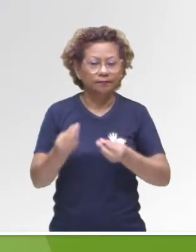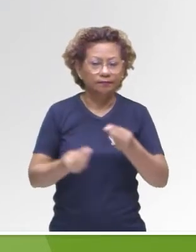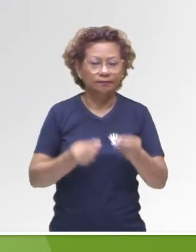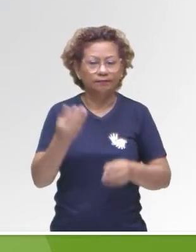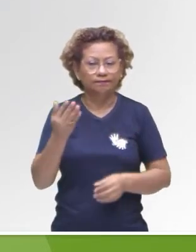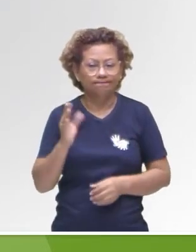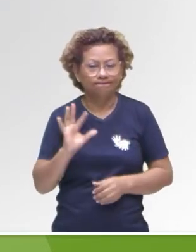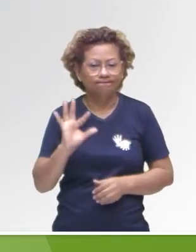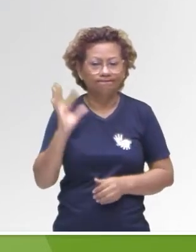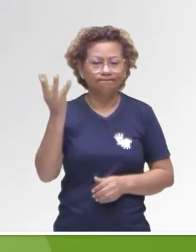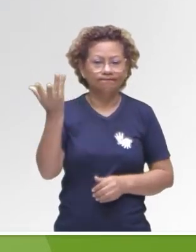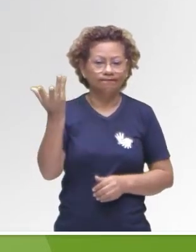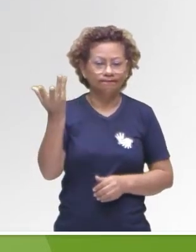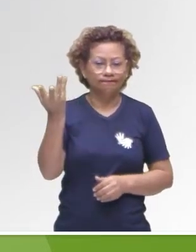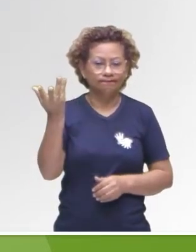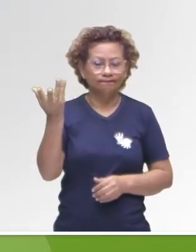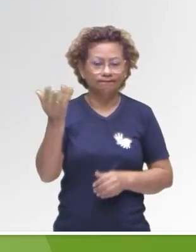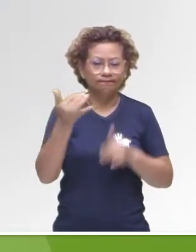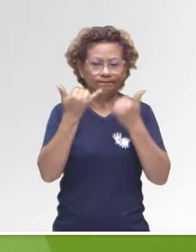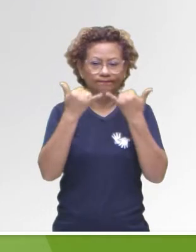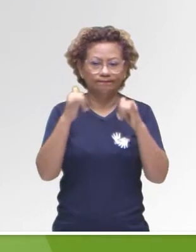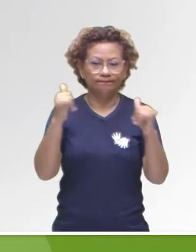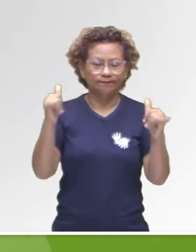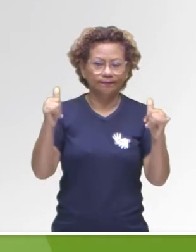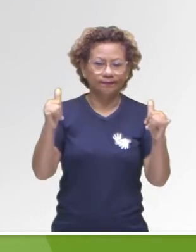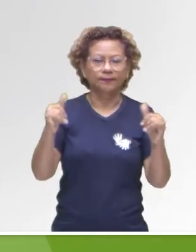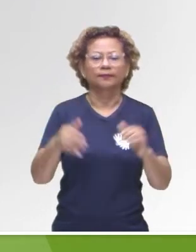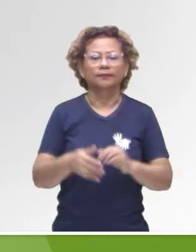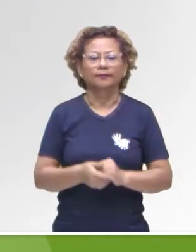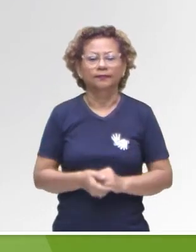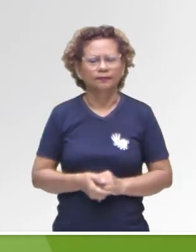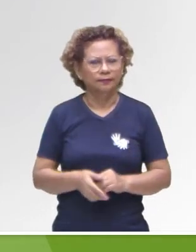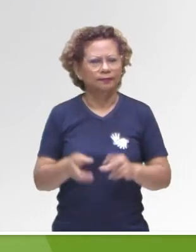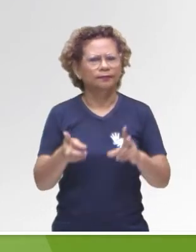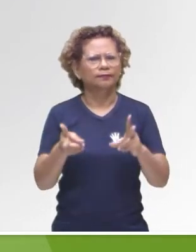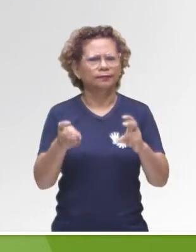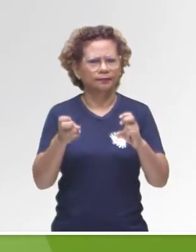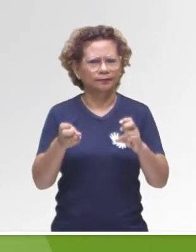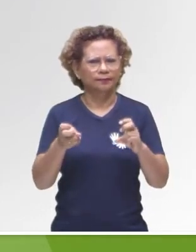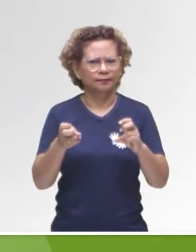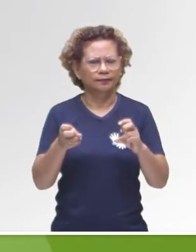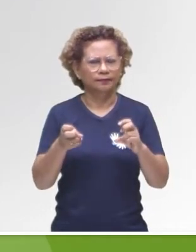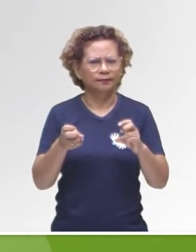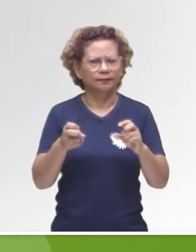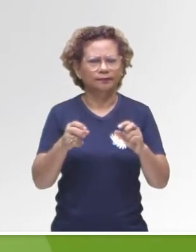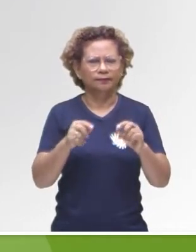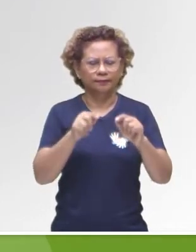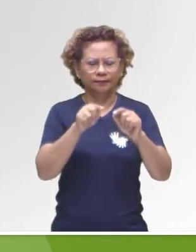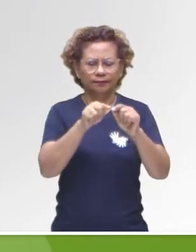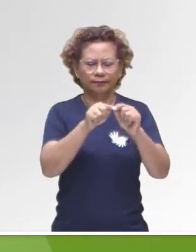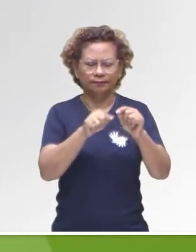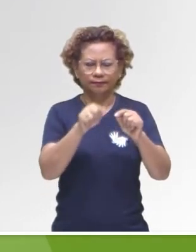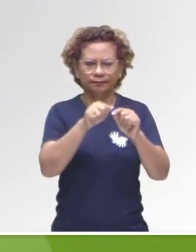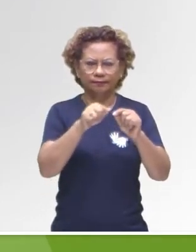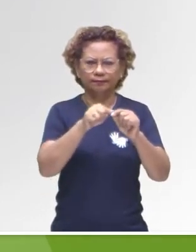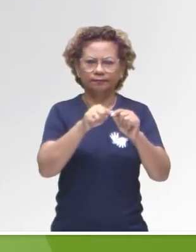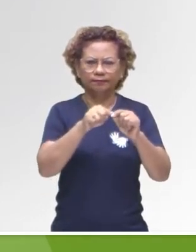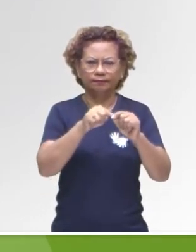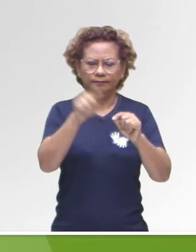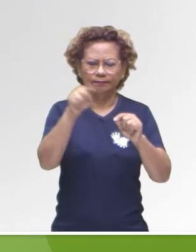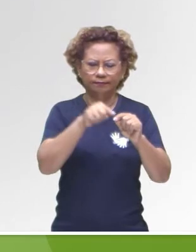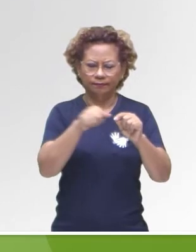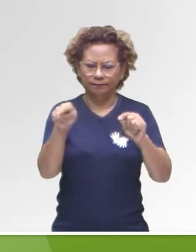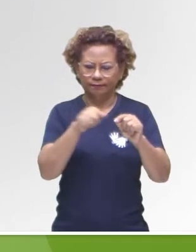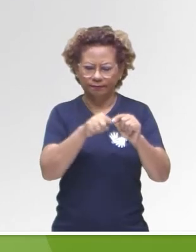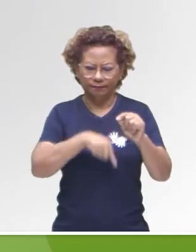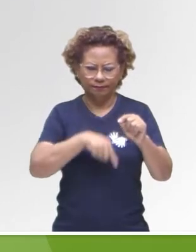essas linhas para uma carga pontiforme. E aí está uma carga geradora de um campo elétrico sendo representado